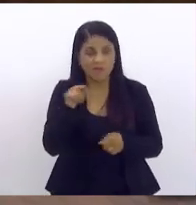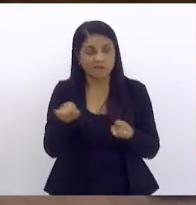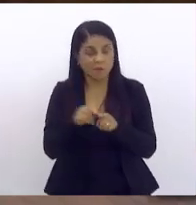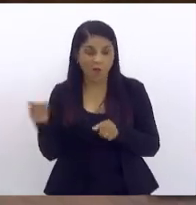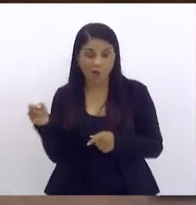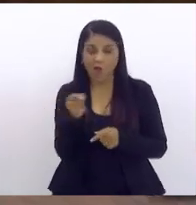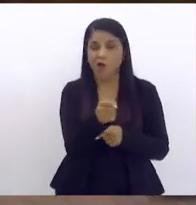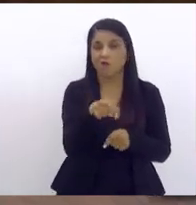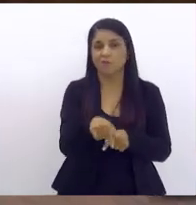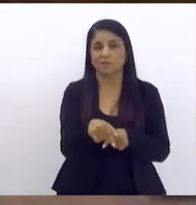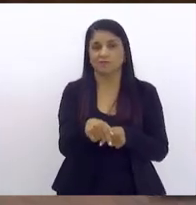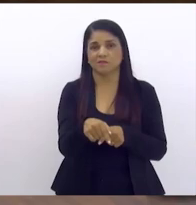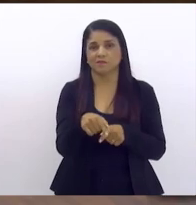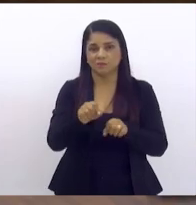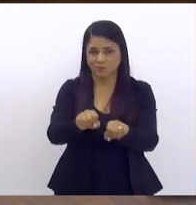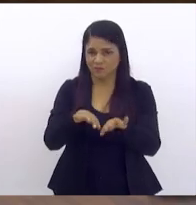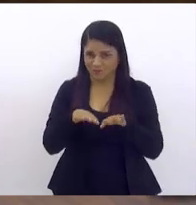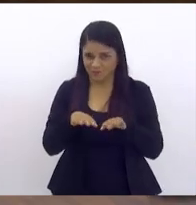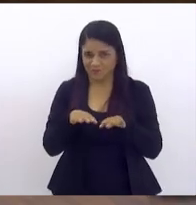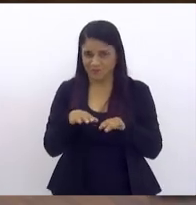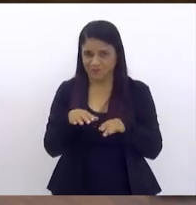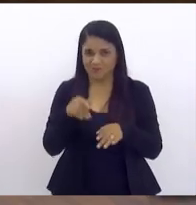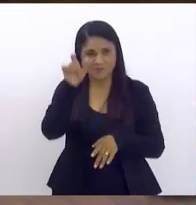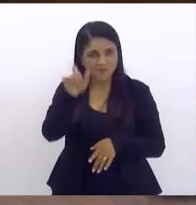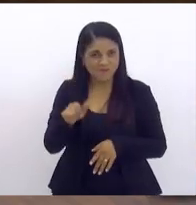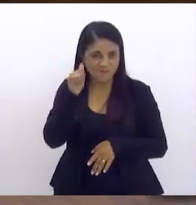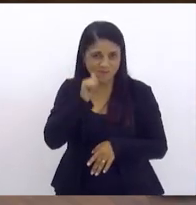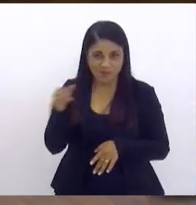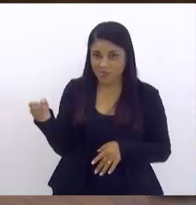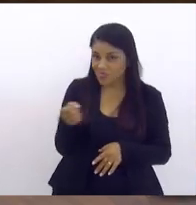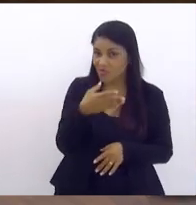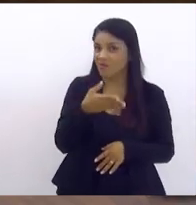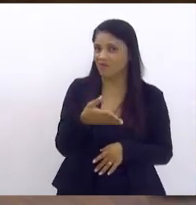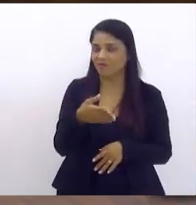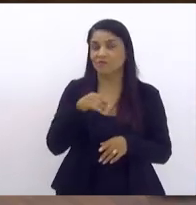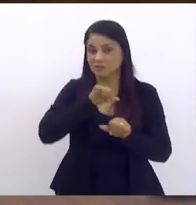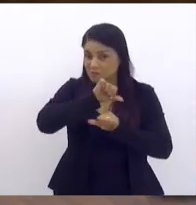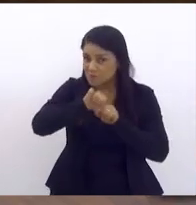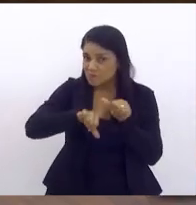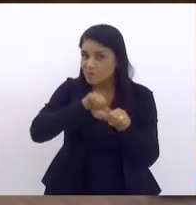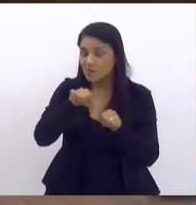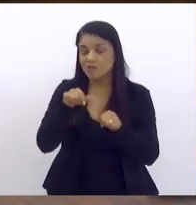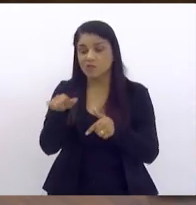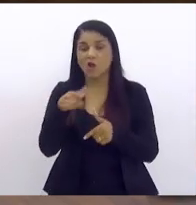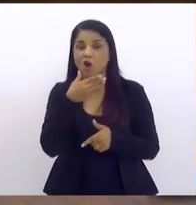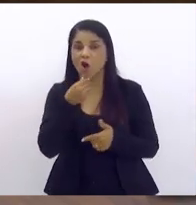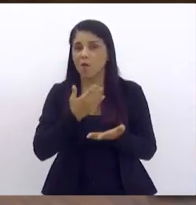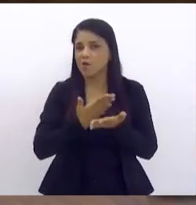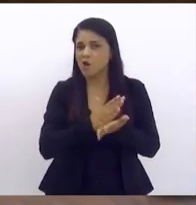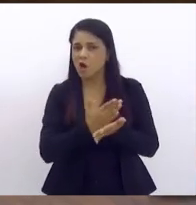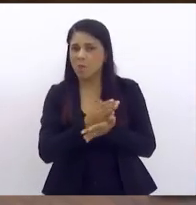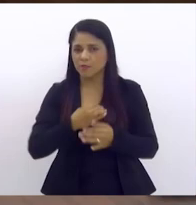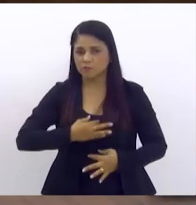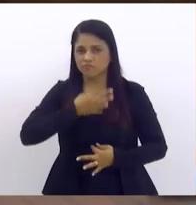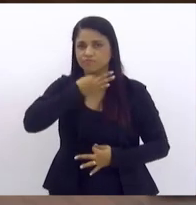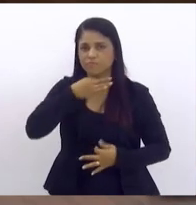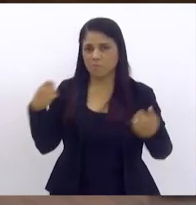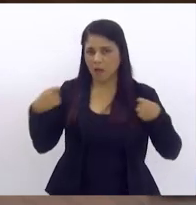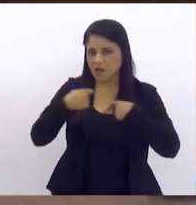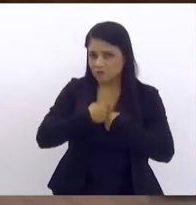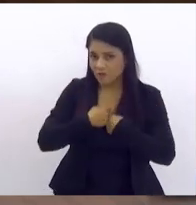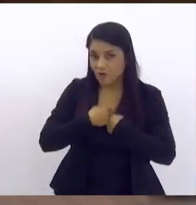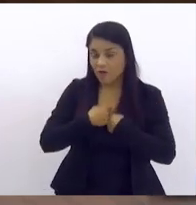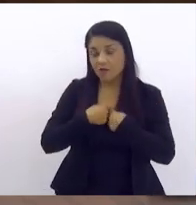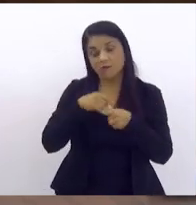ocupação no espaço do parlamento. Então, se há mudanças para ser feito, se os homens se incomodam de usar gravata e paletó,